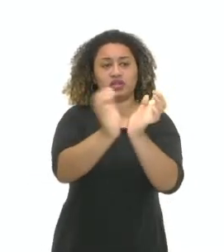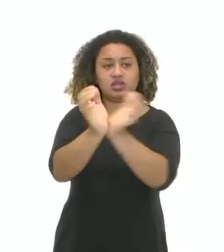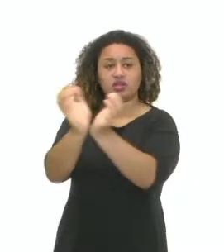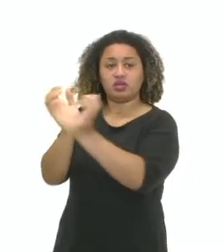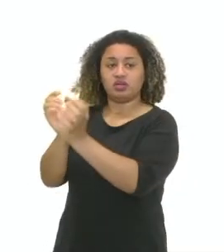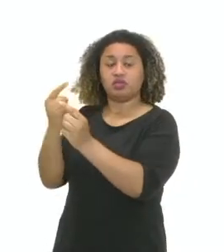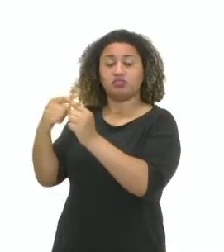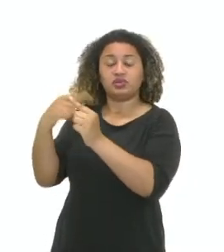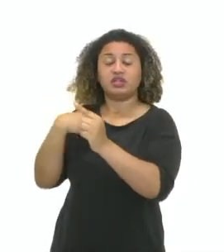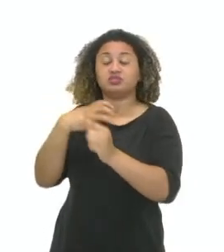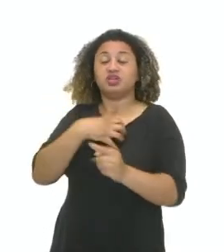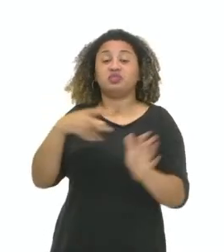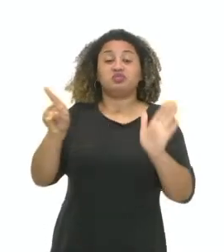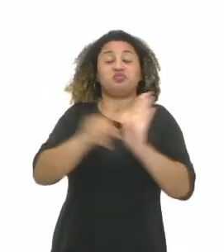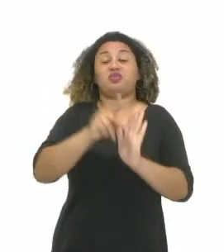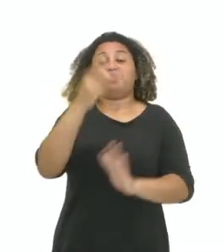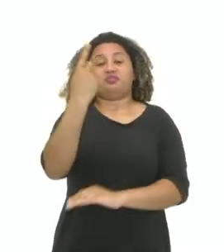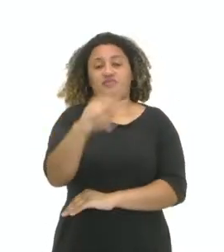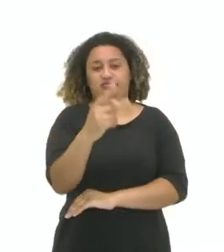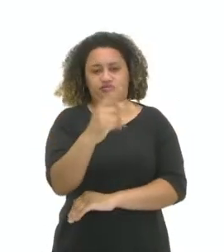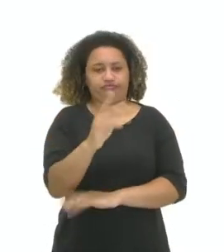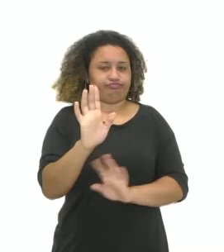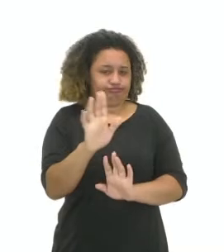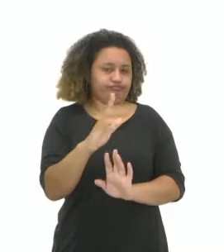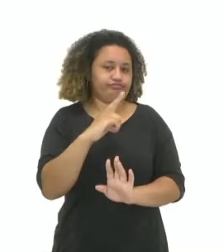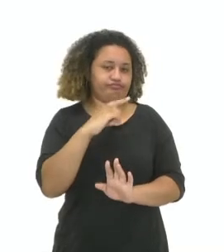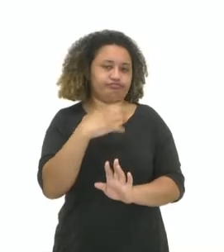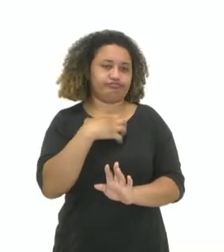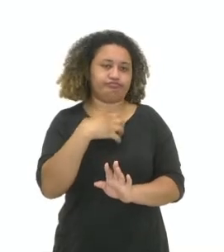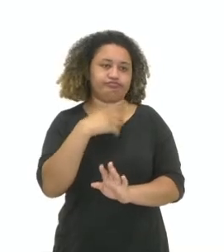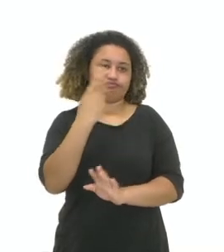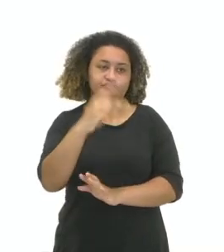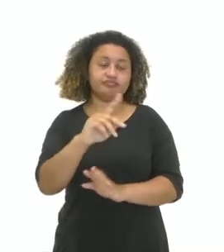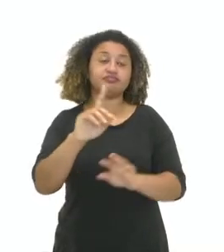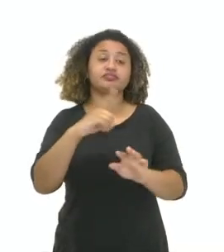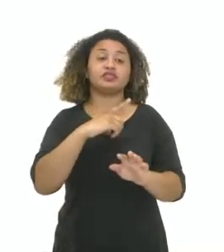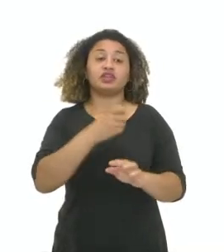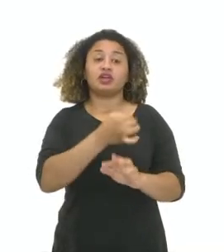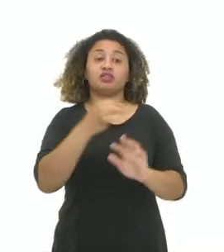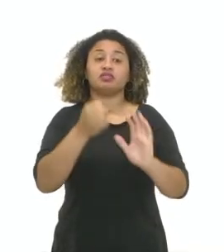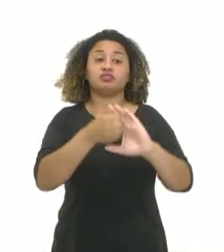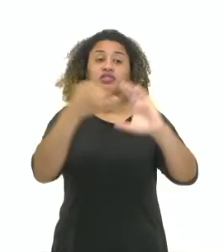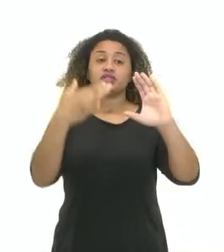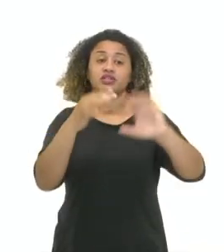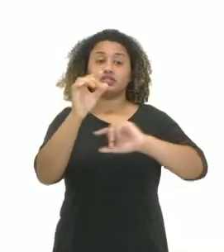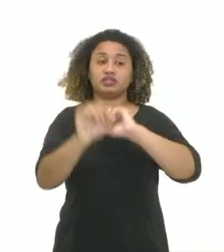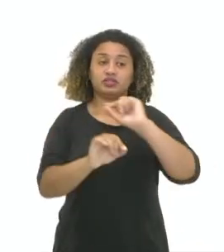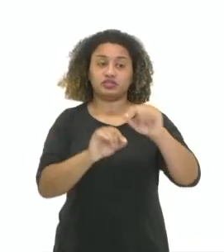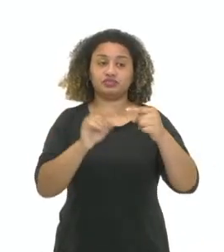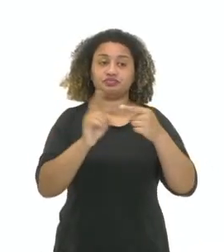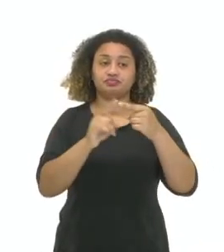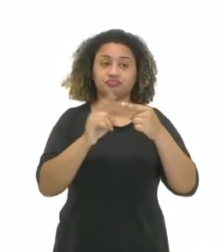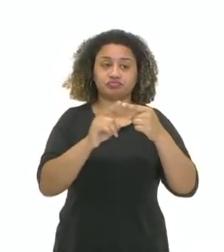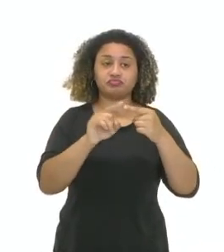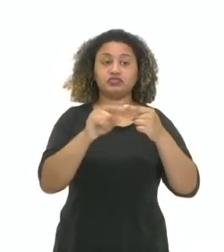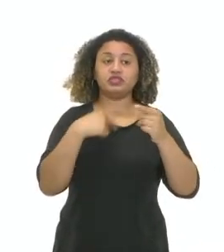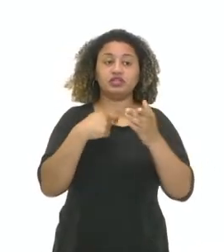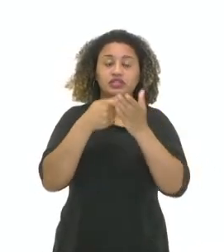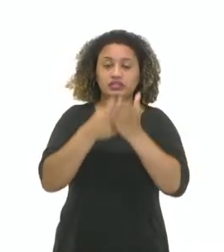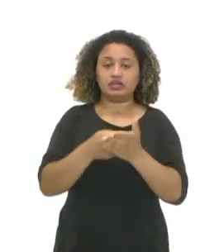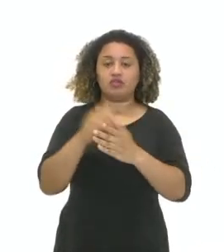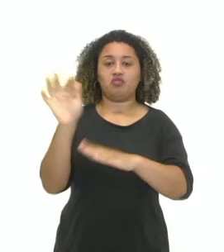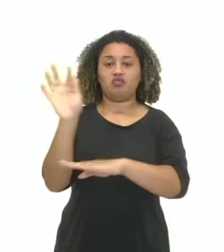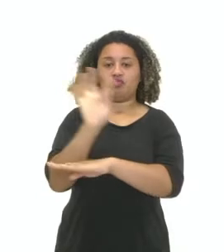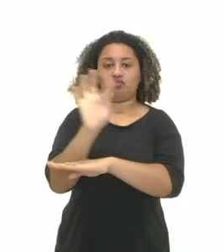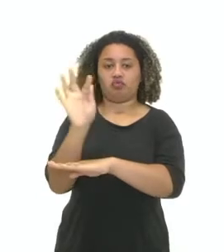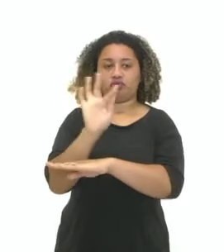a originalidade da sua obra. Então, algumas características, né? Preza pelo rigor